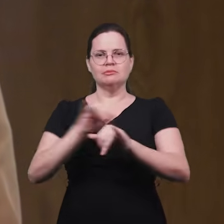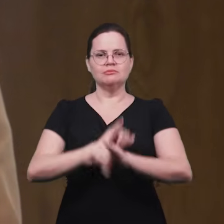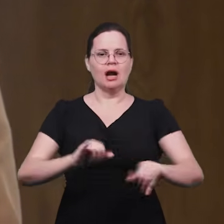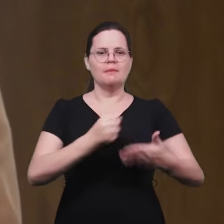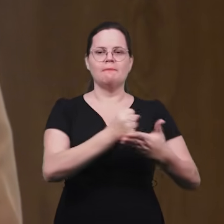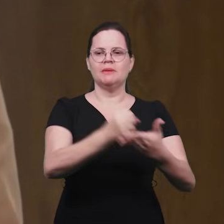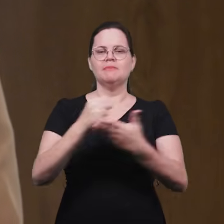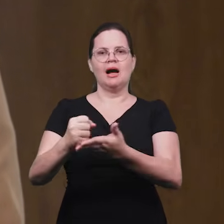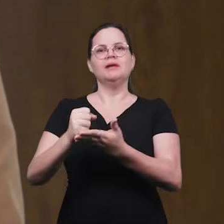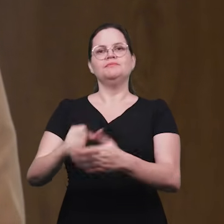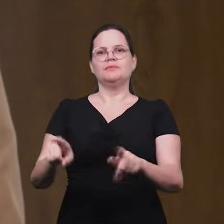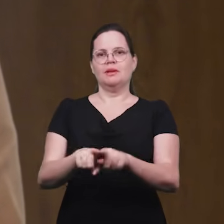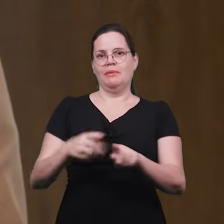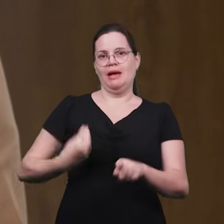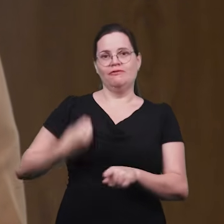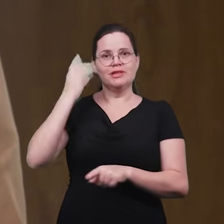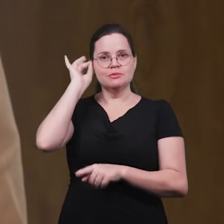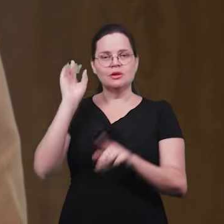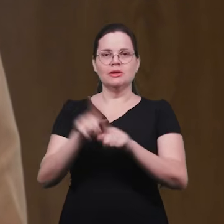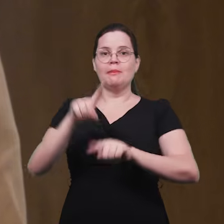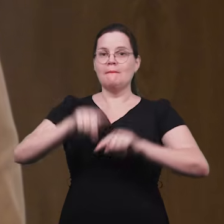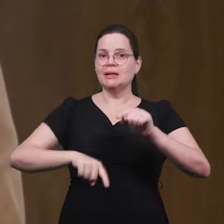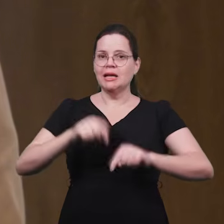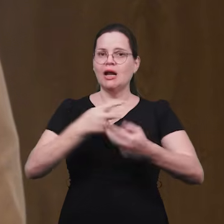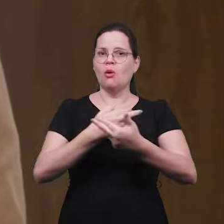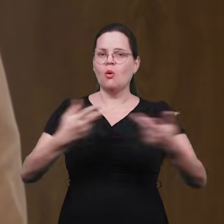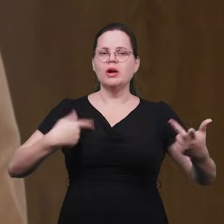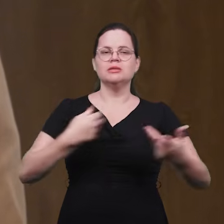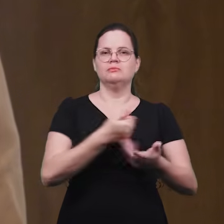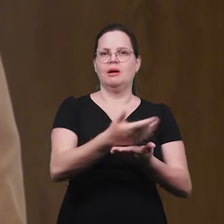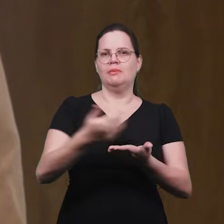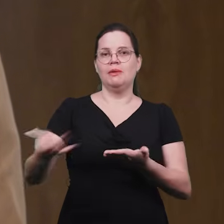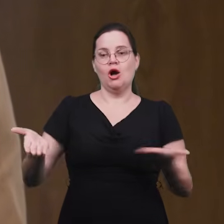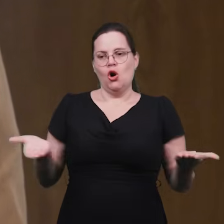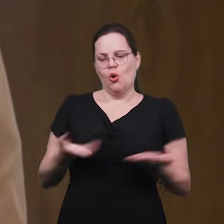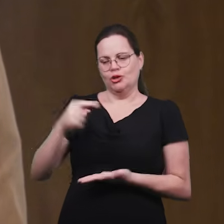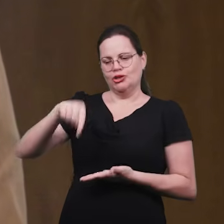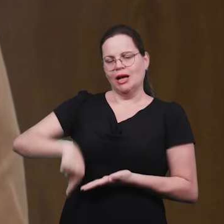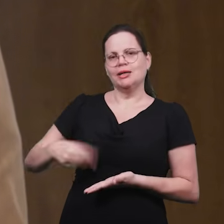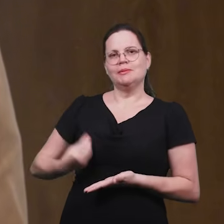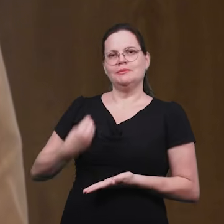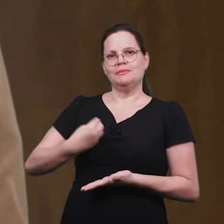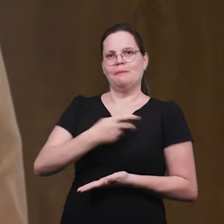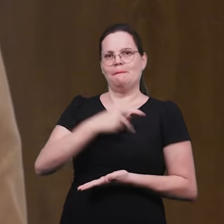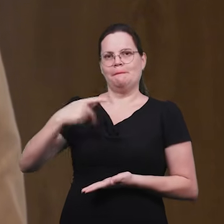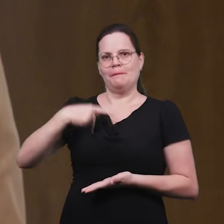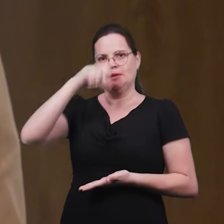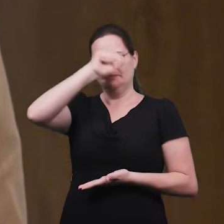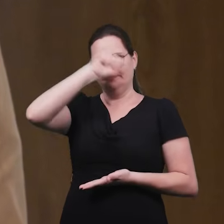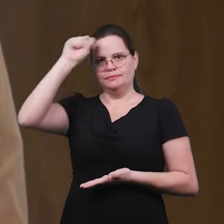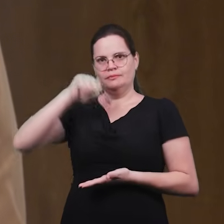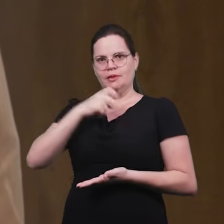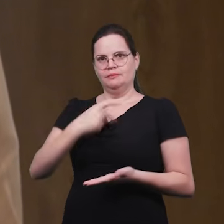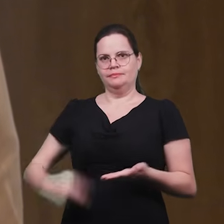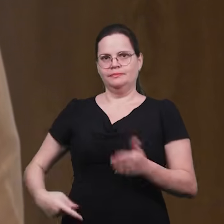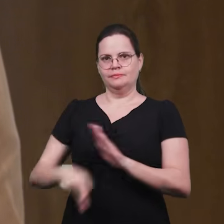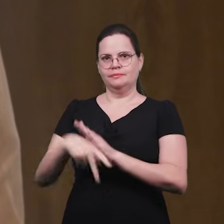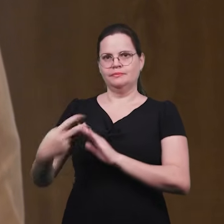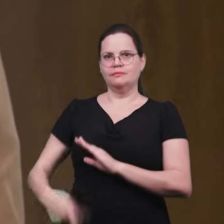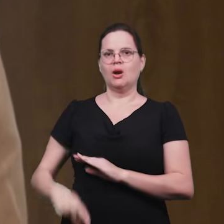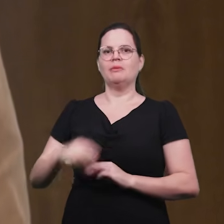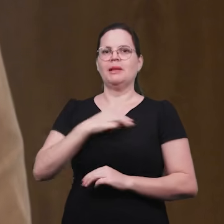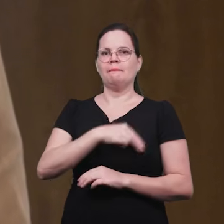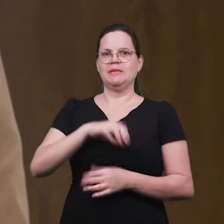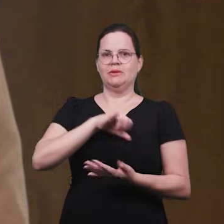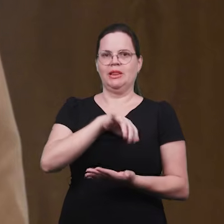levar assistência espiritual e material à Venezuela. Recebemos hoje no estúdio o pastor Sérgio Souza, presidente